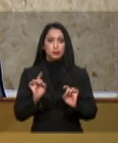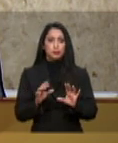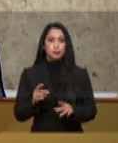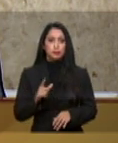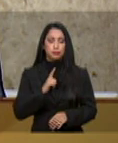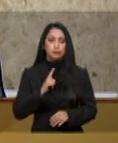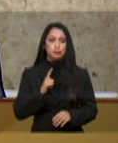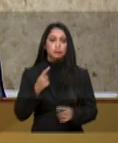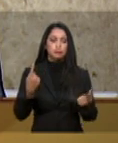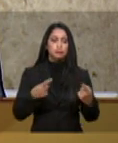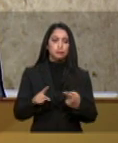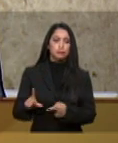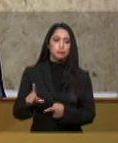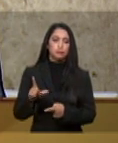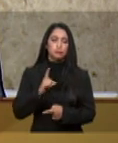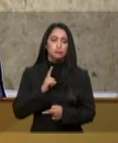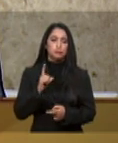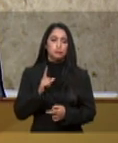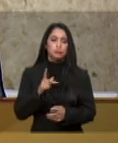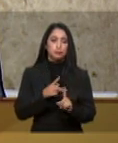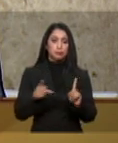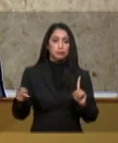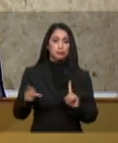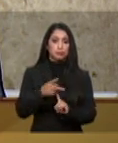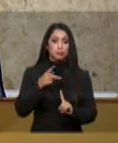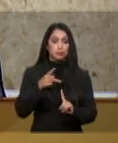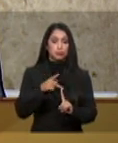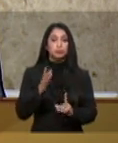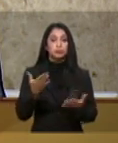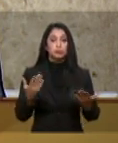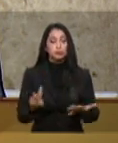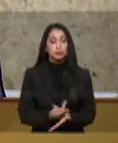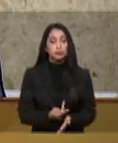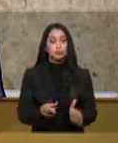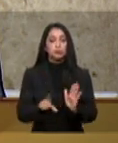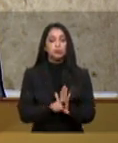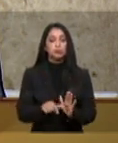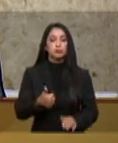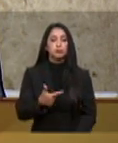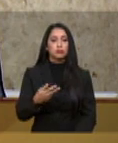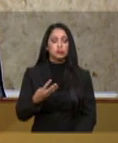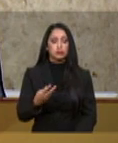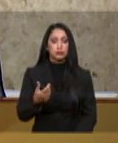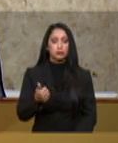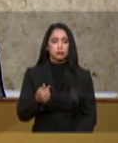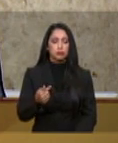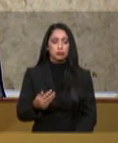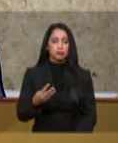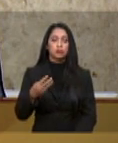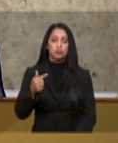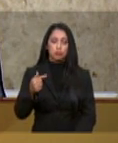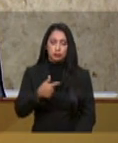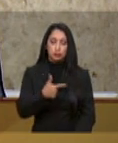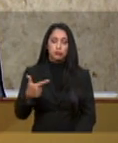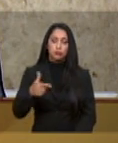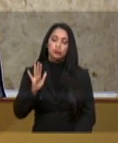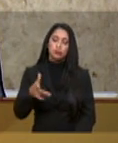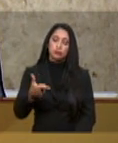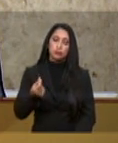de apropriação indébita previdenciária. Ocorre que a Lei 12.382 de 2011, ou